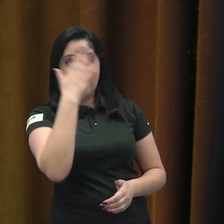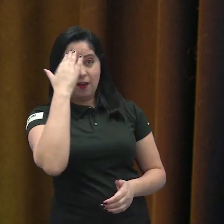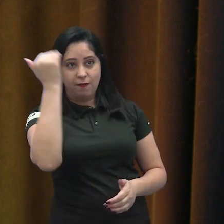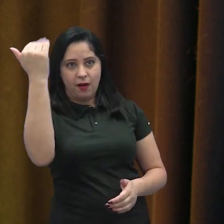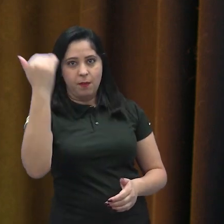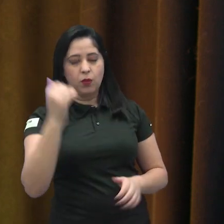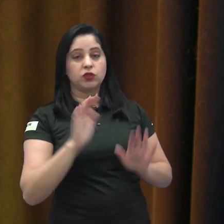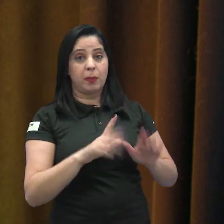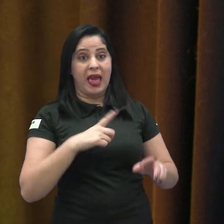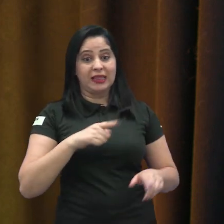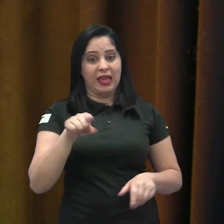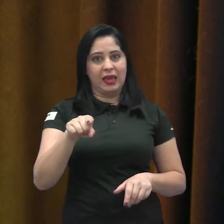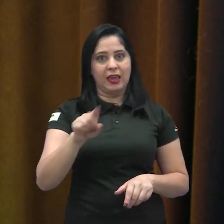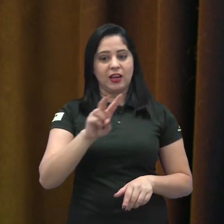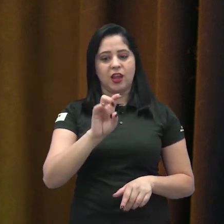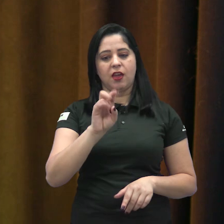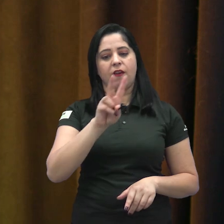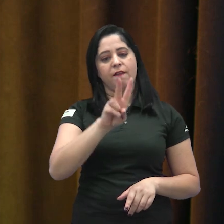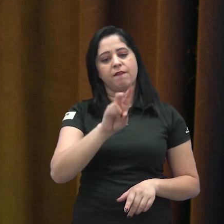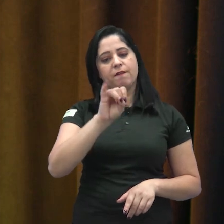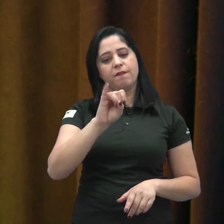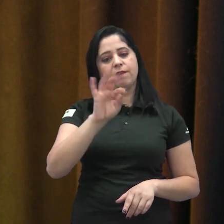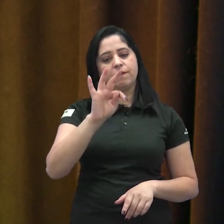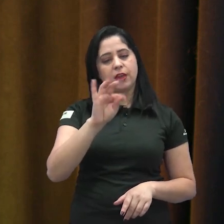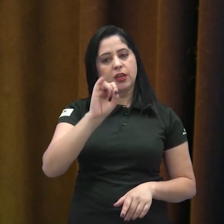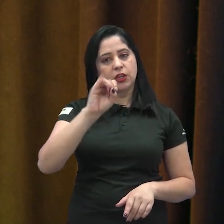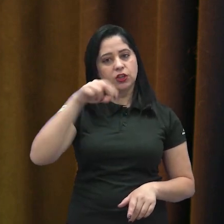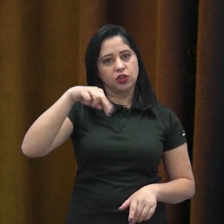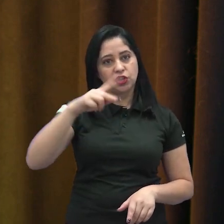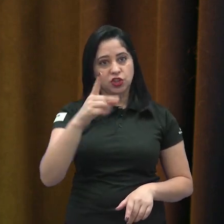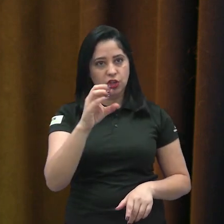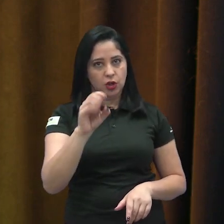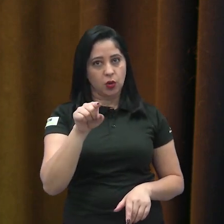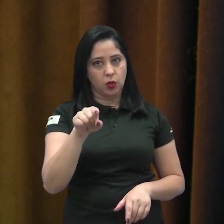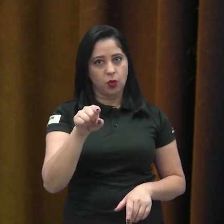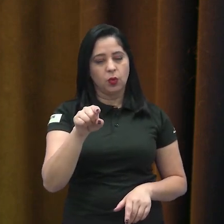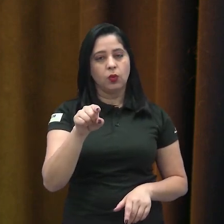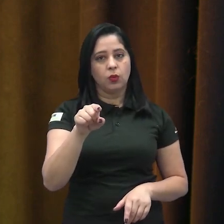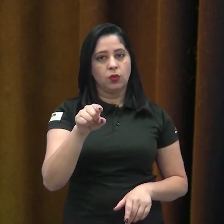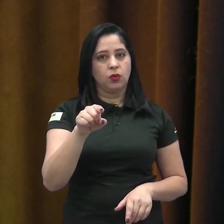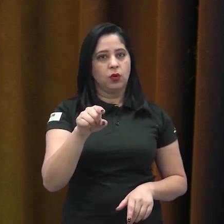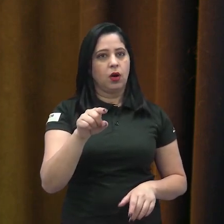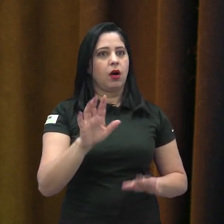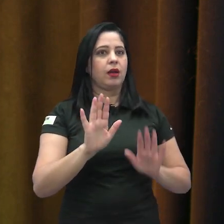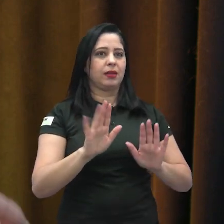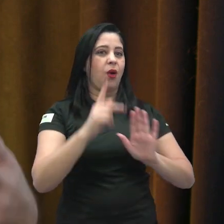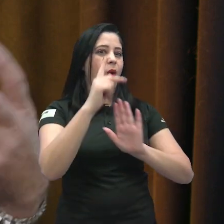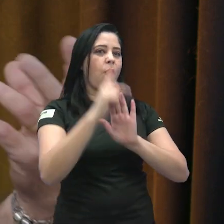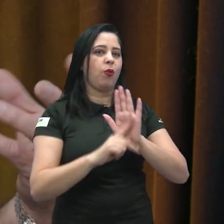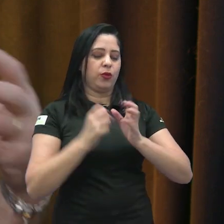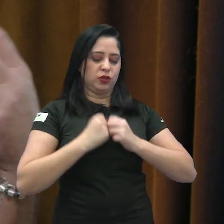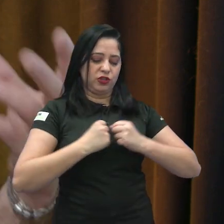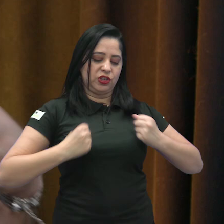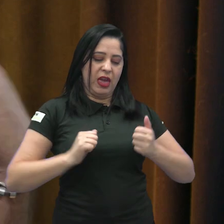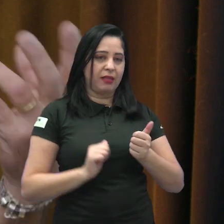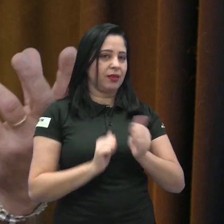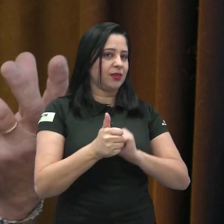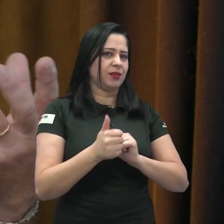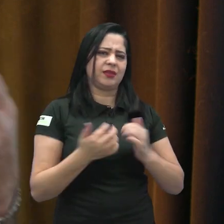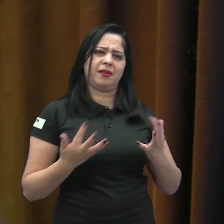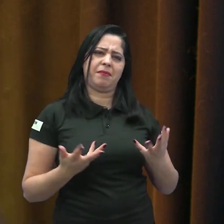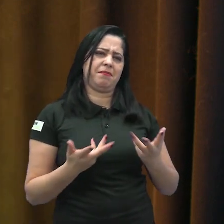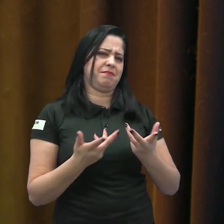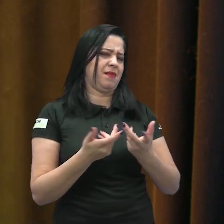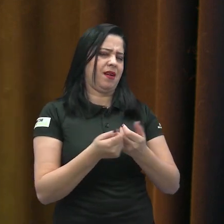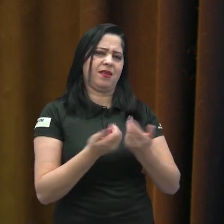um menino o Vitinho, que foi do Atlético Paranaense também. O atleta cidadão traz muitos